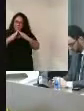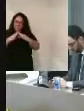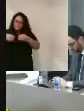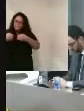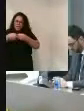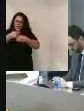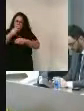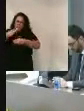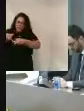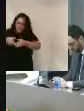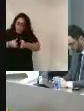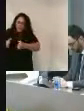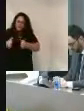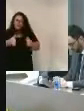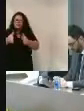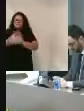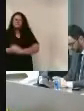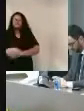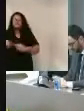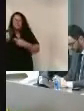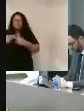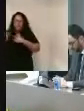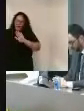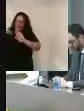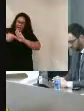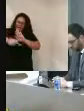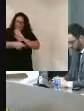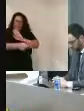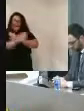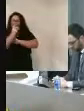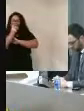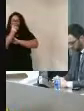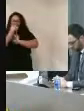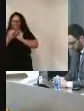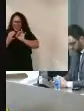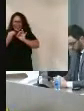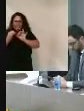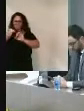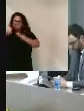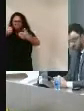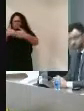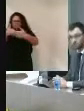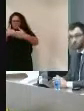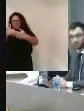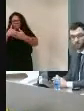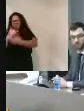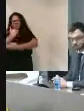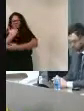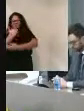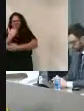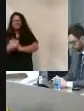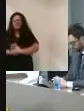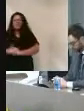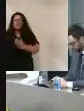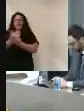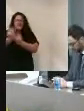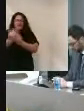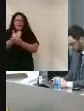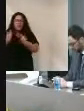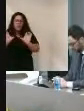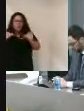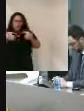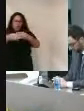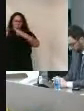a vazão, e a água não consegue chegar em algumas pequenas comunidades. Tá? E próximo slide, por favor.